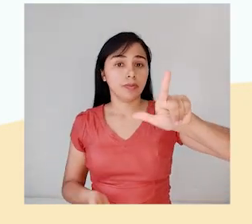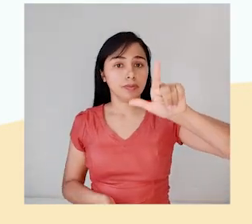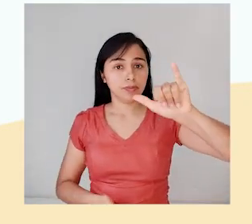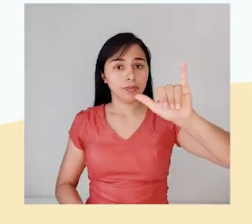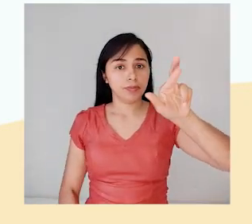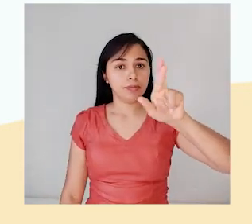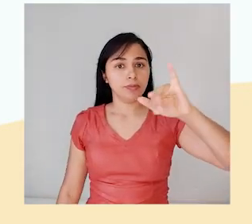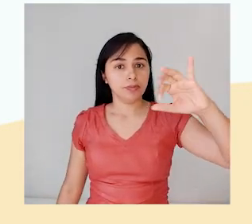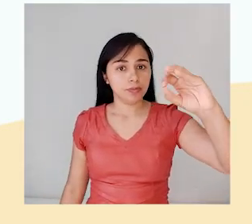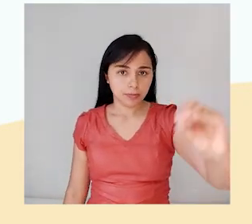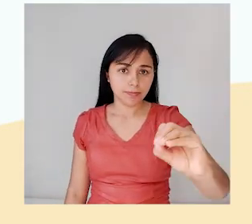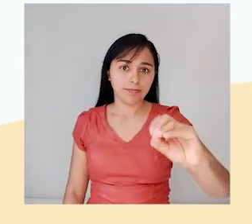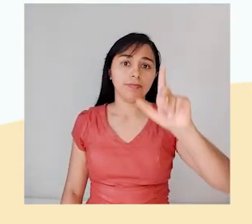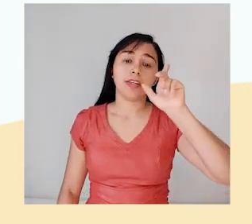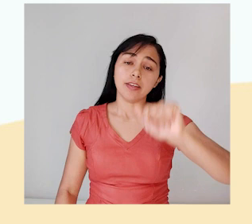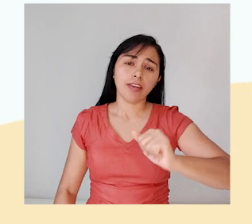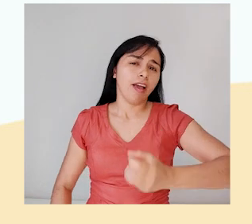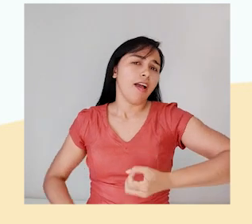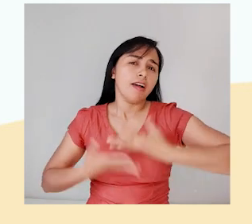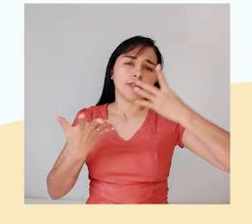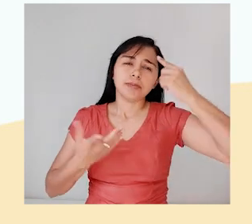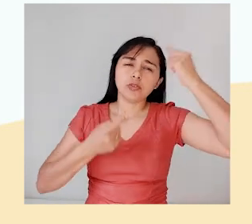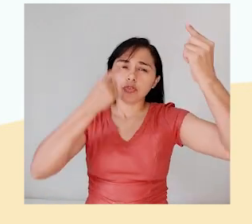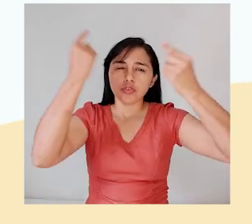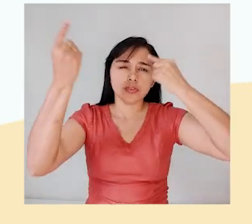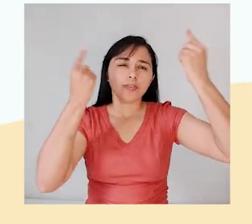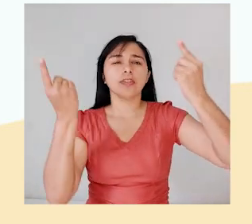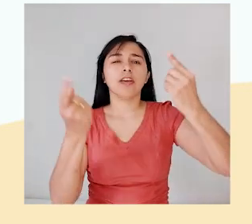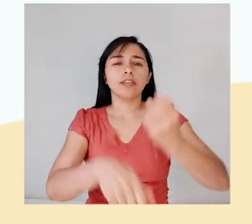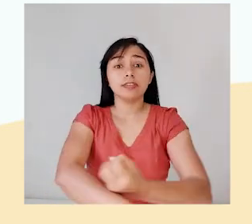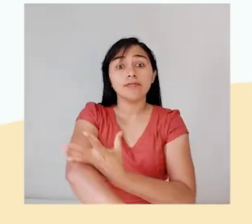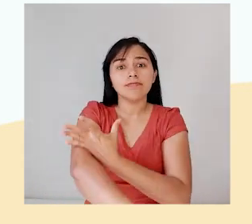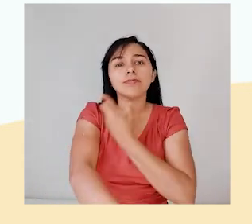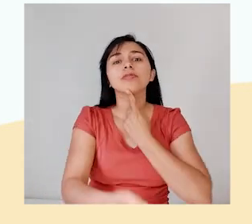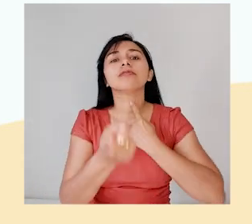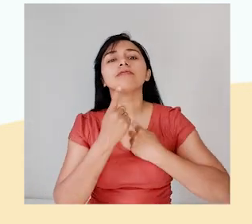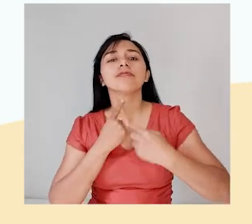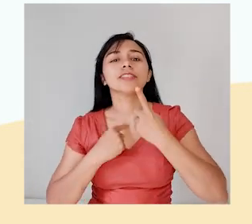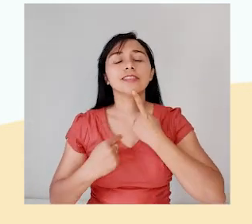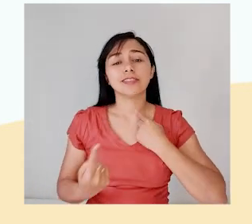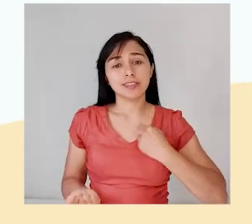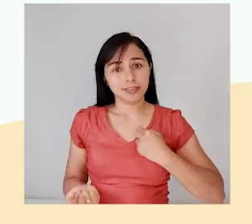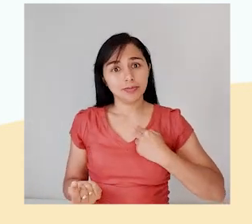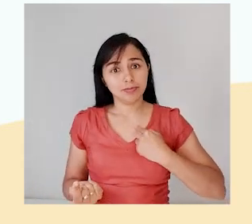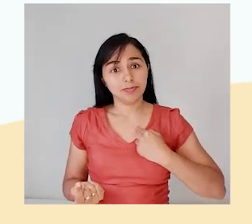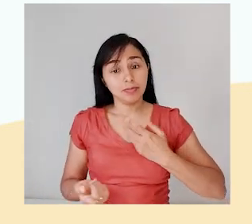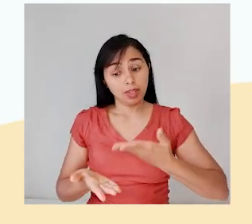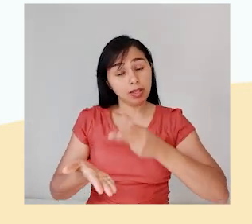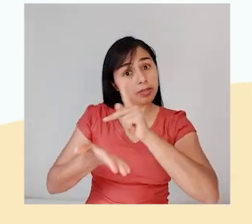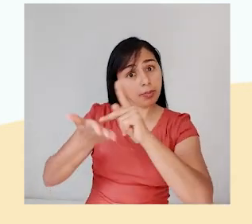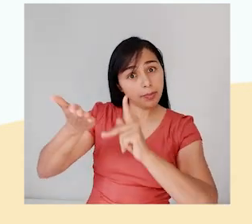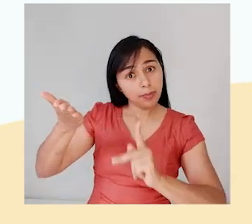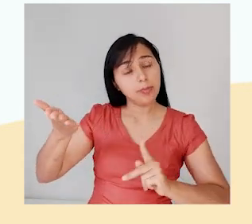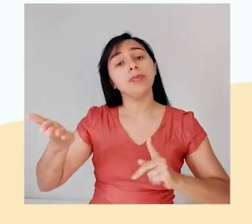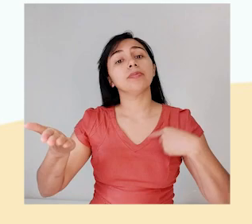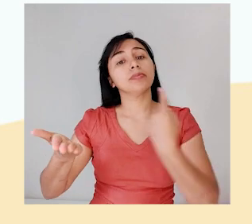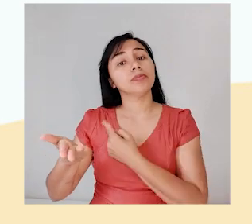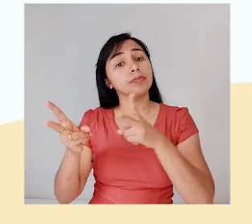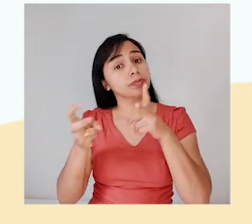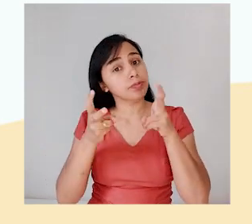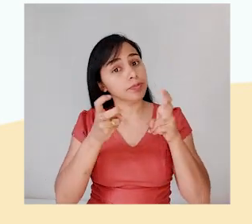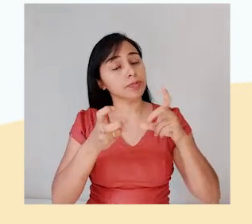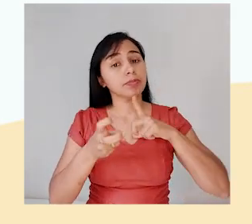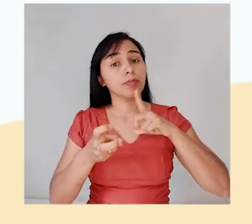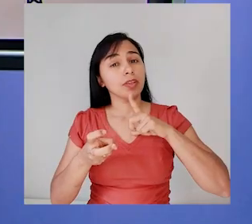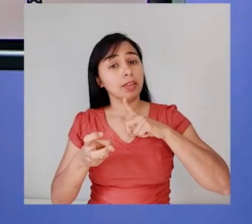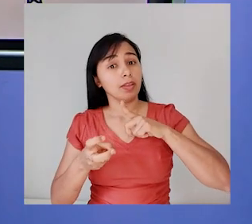manifesta ideias, emoções, desejos. Neste tipo de poema, nós percebemos a presença do eu